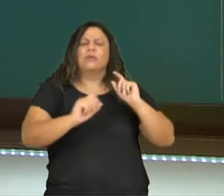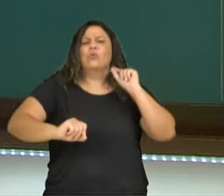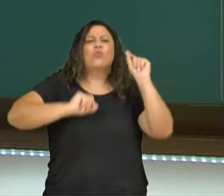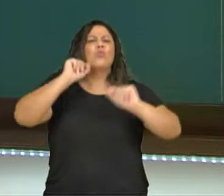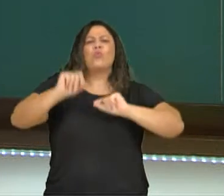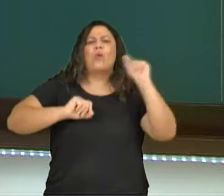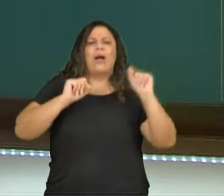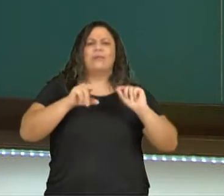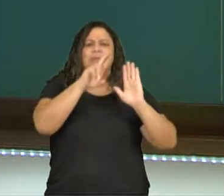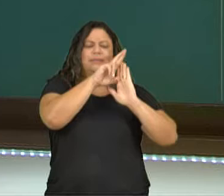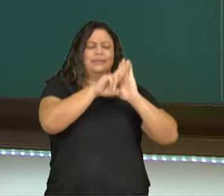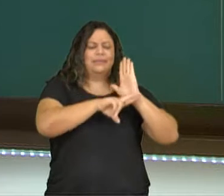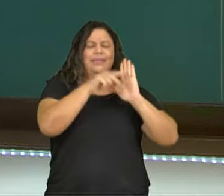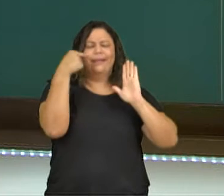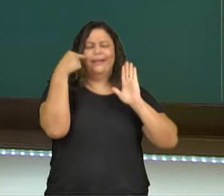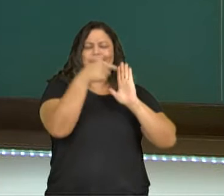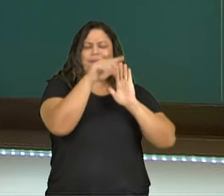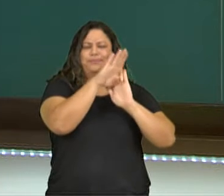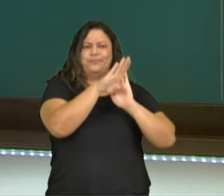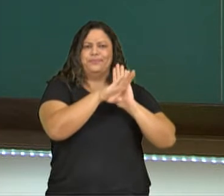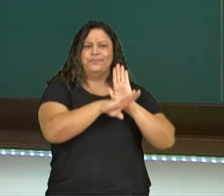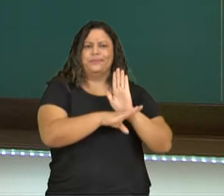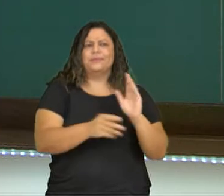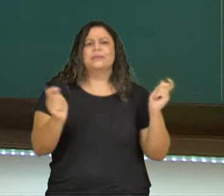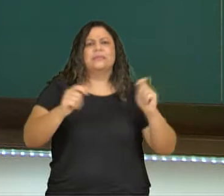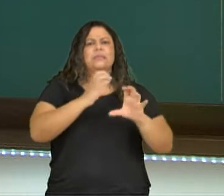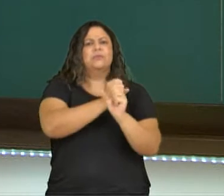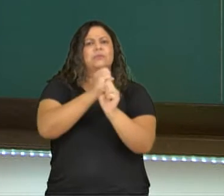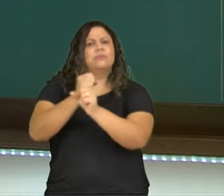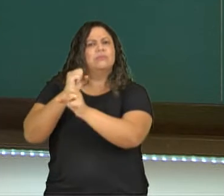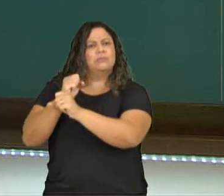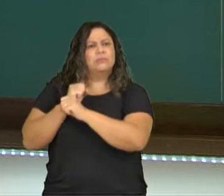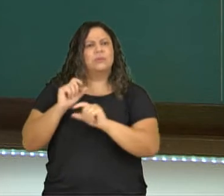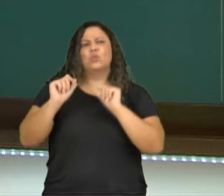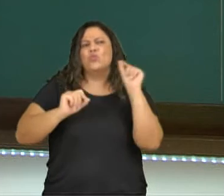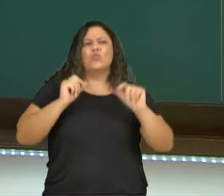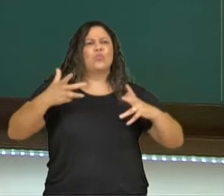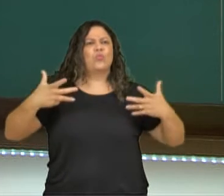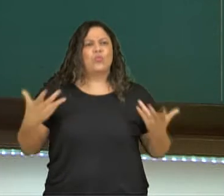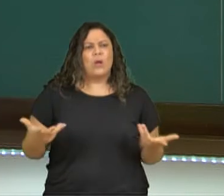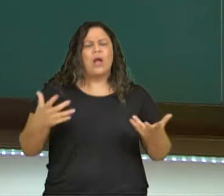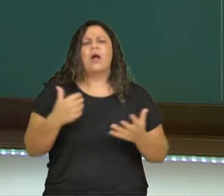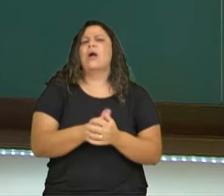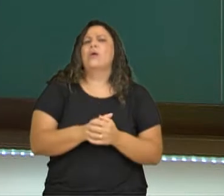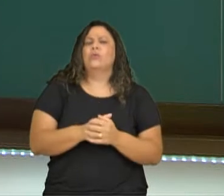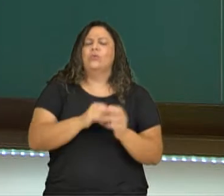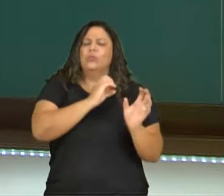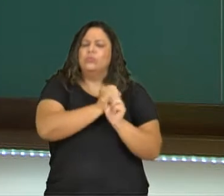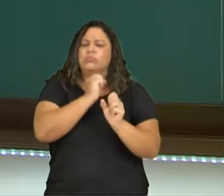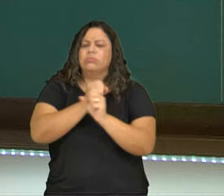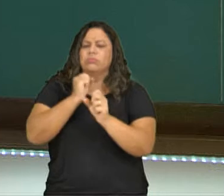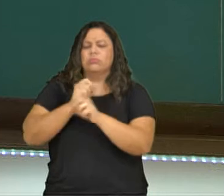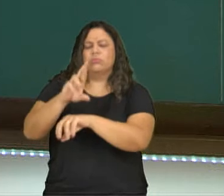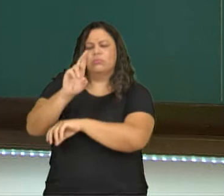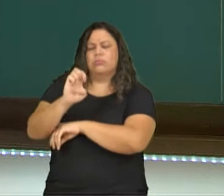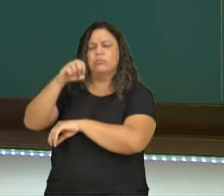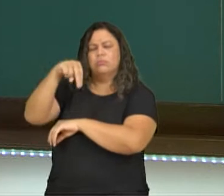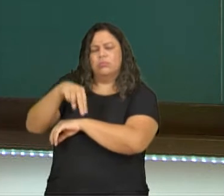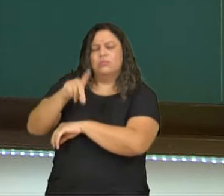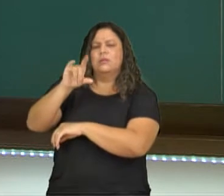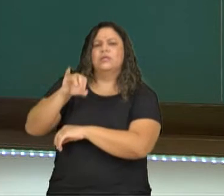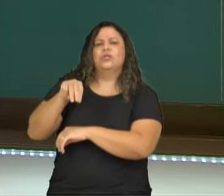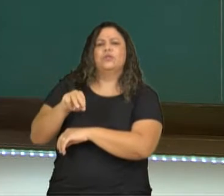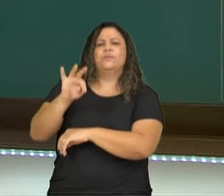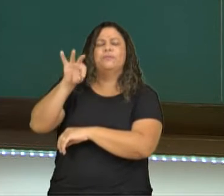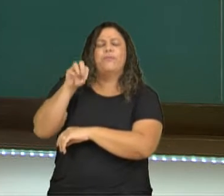passo a passo de um cálculo estequiométrico, né? De um cálculo com rendimento, de uma estequiometria